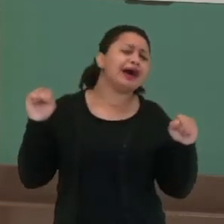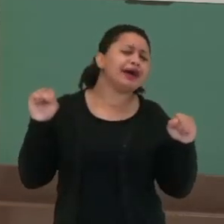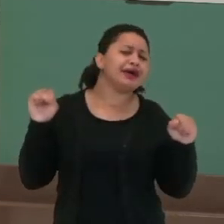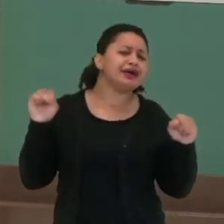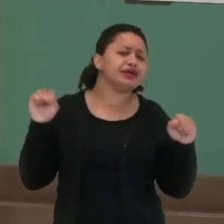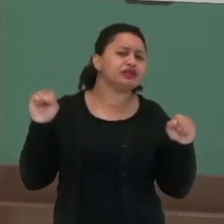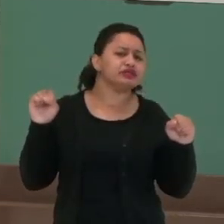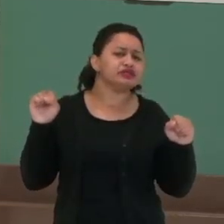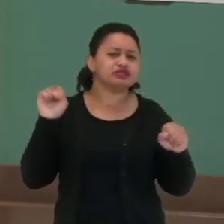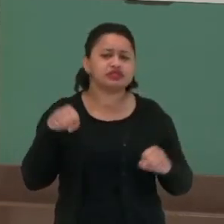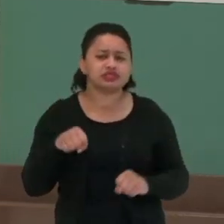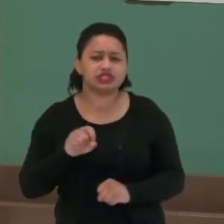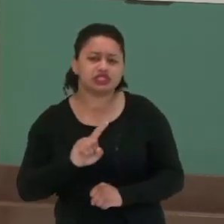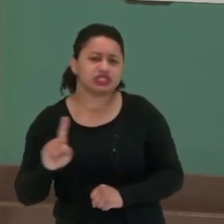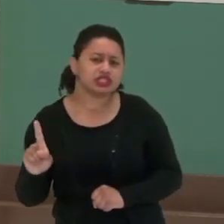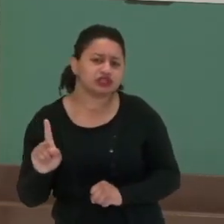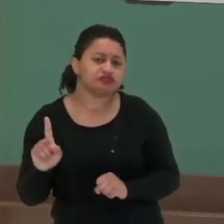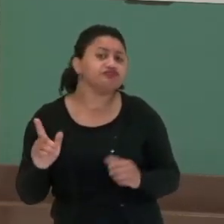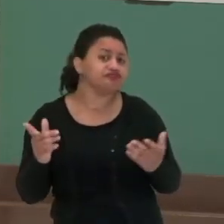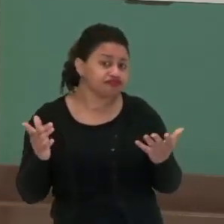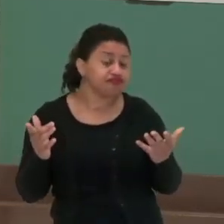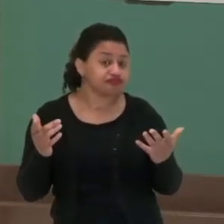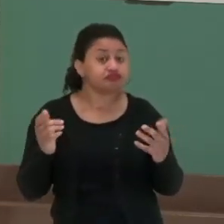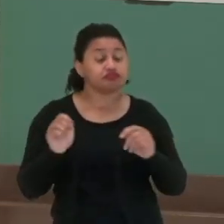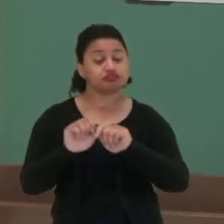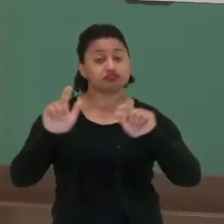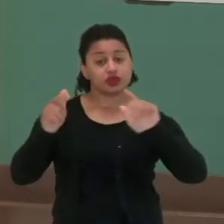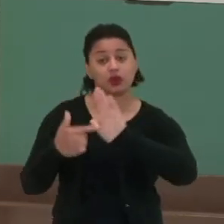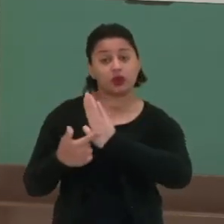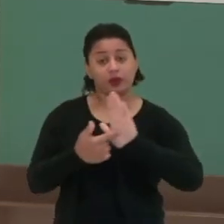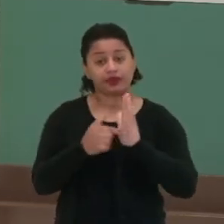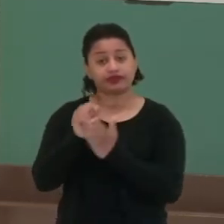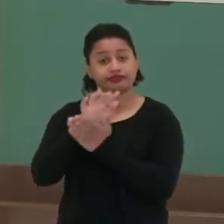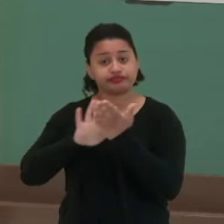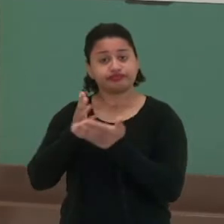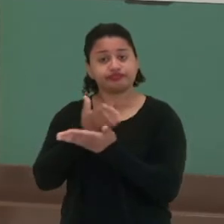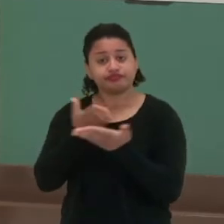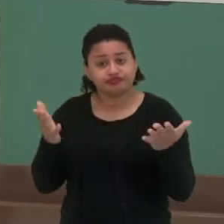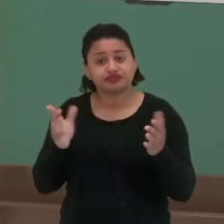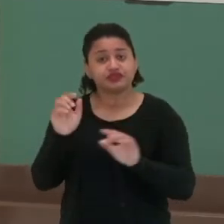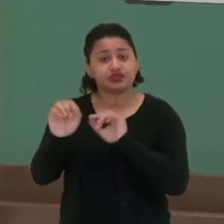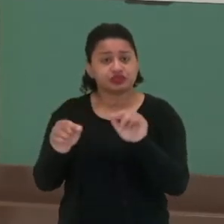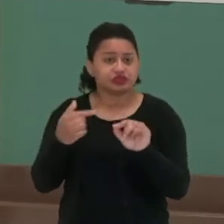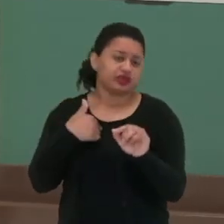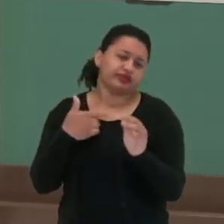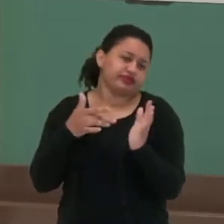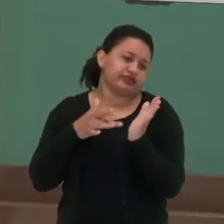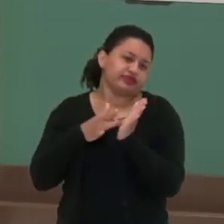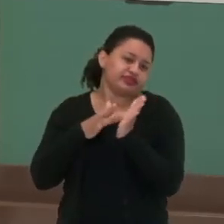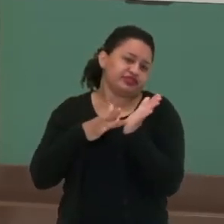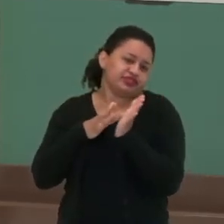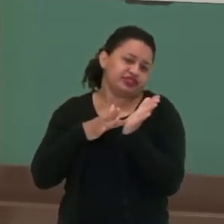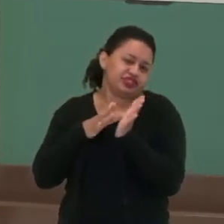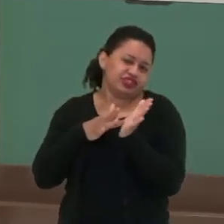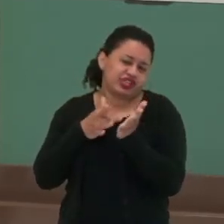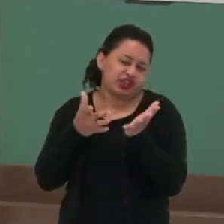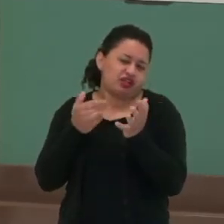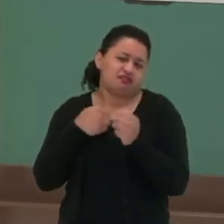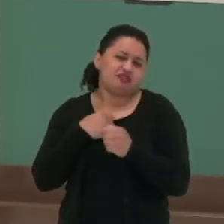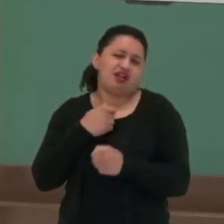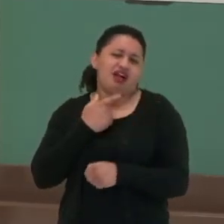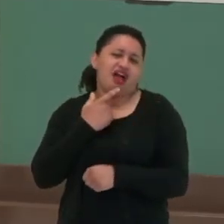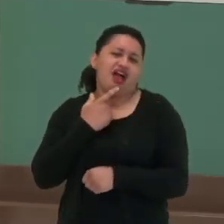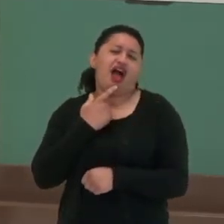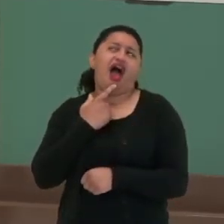de abrir a boca de sono? Claro que eu mostrando aqui para vocês, eu estou fingindo, né?